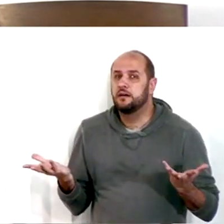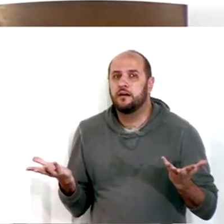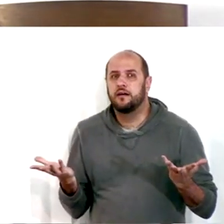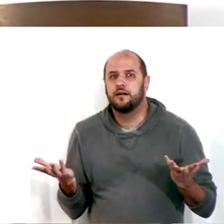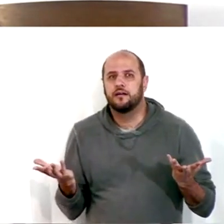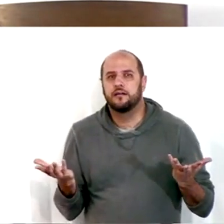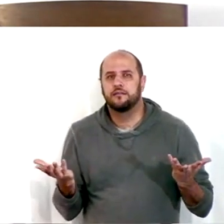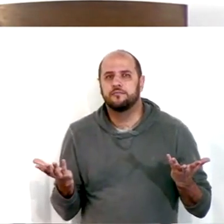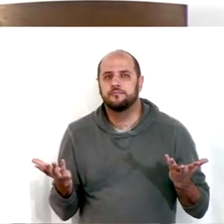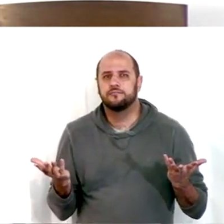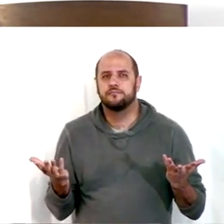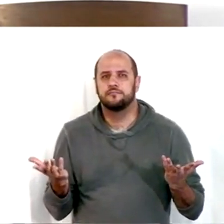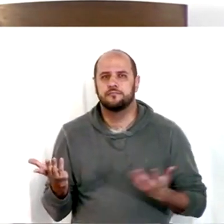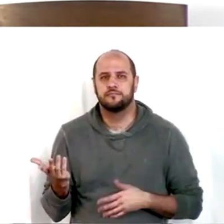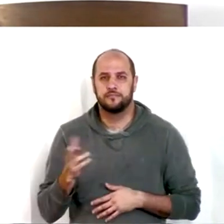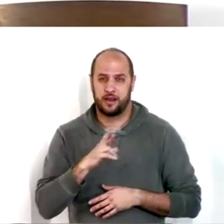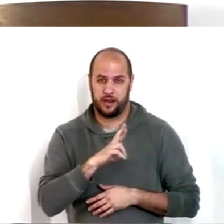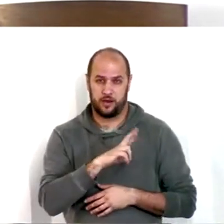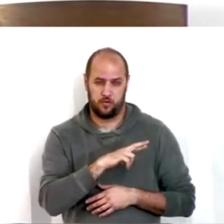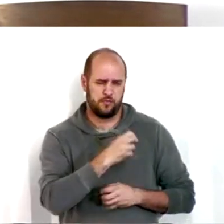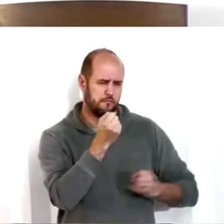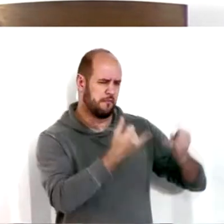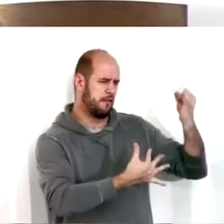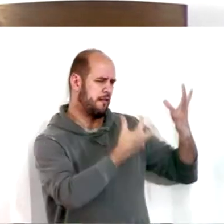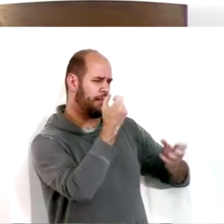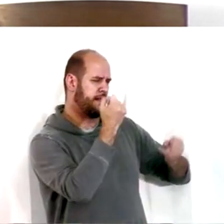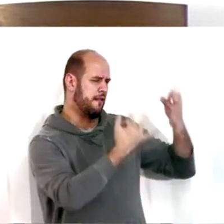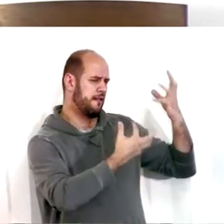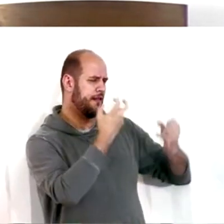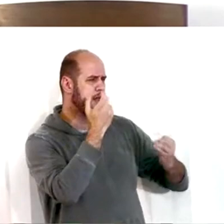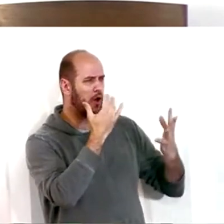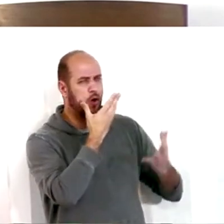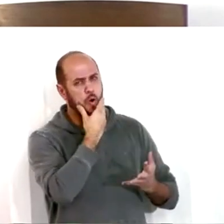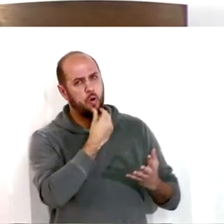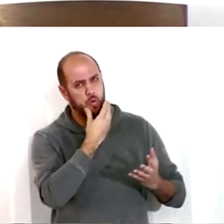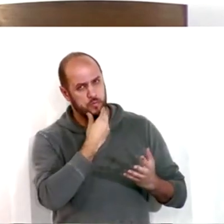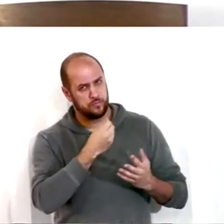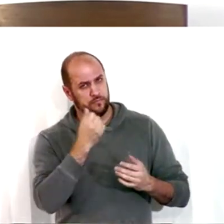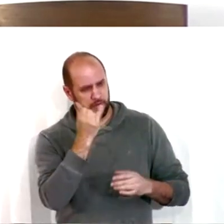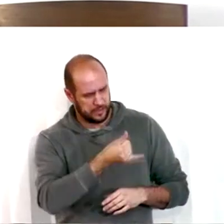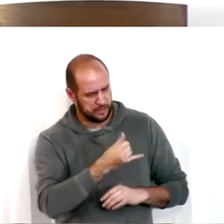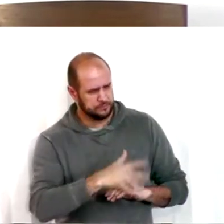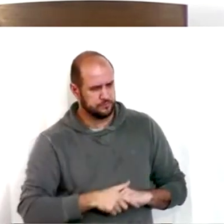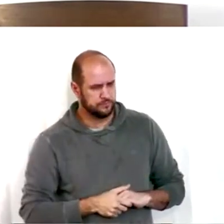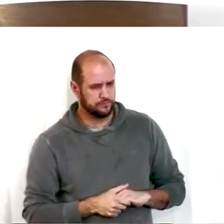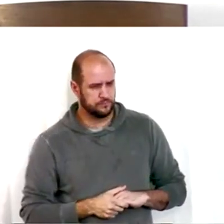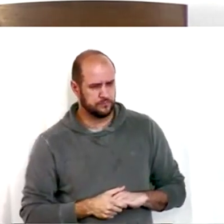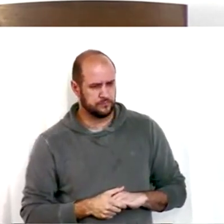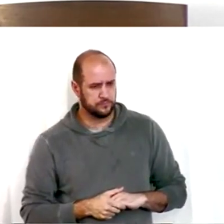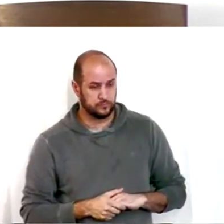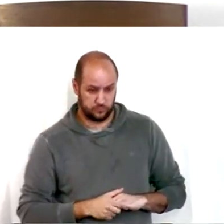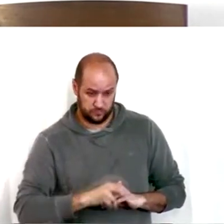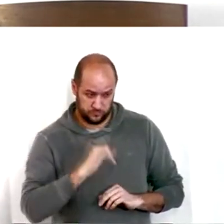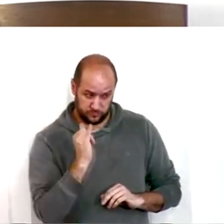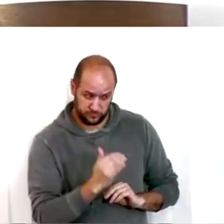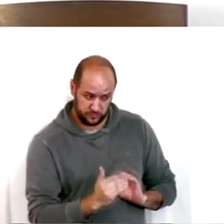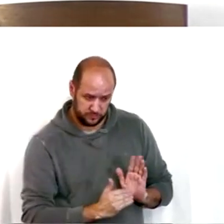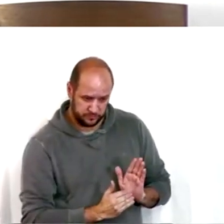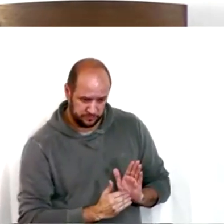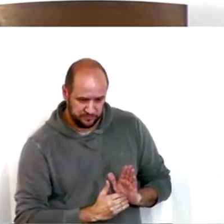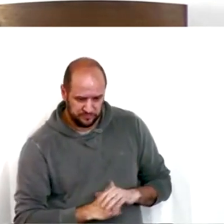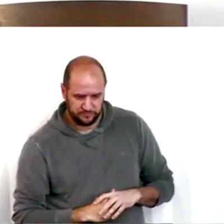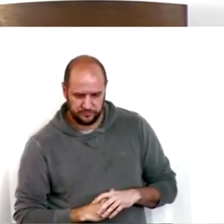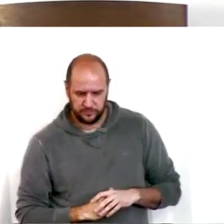minha? Ela lhe contou tudo quanto aquele homem lhe fizera. E disse ainda: essas